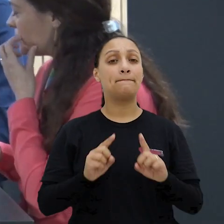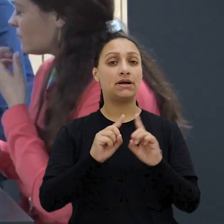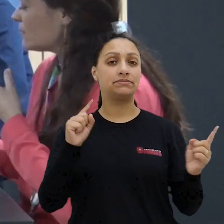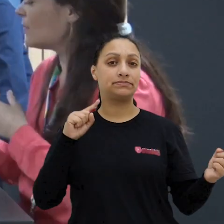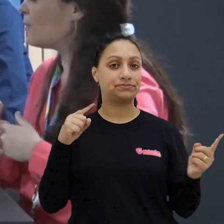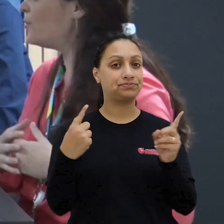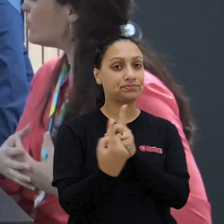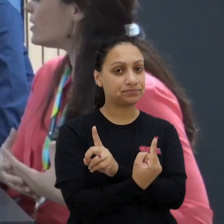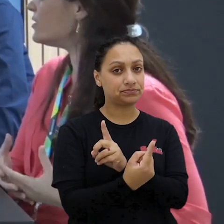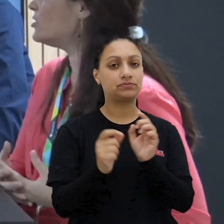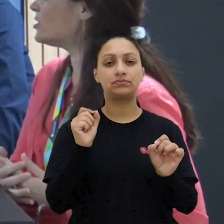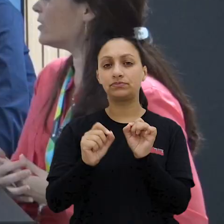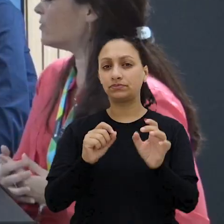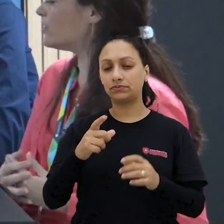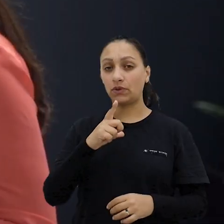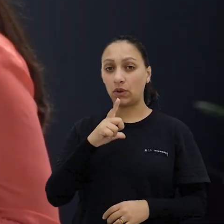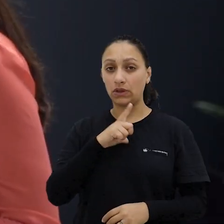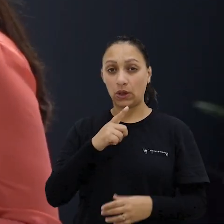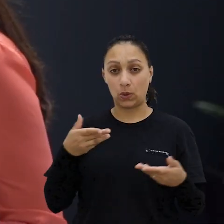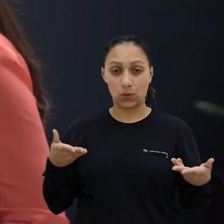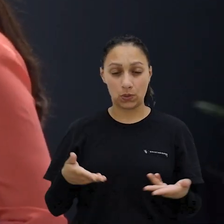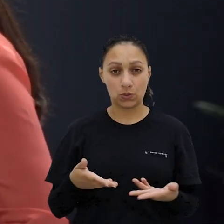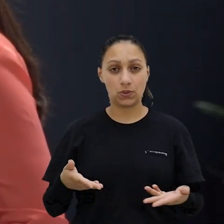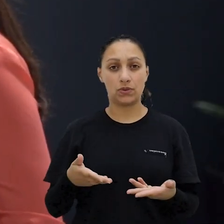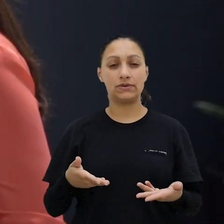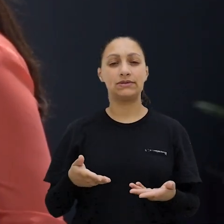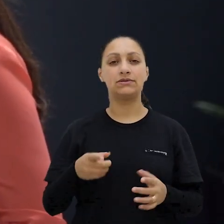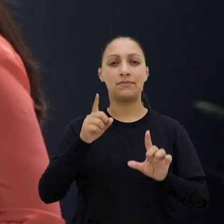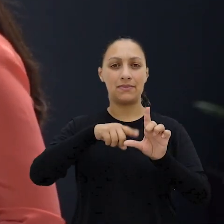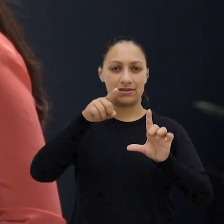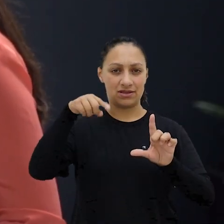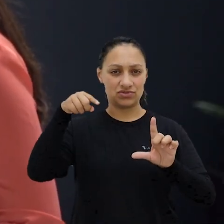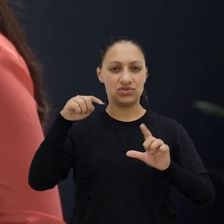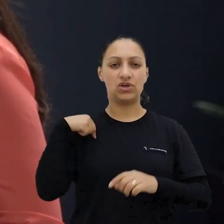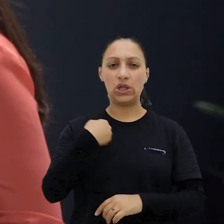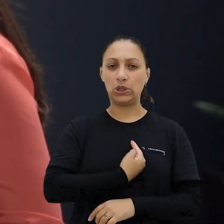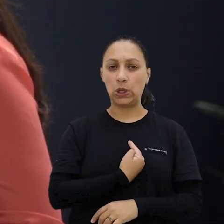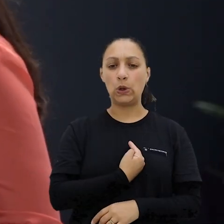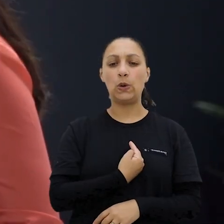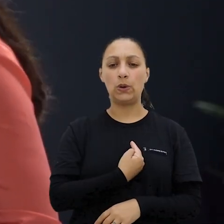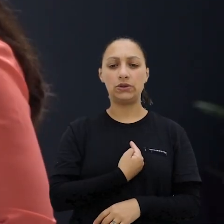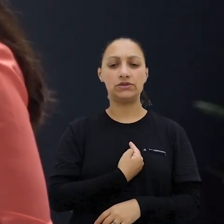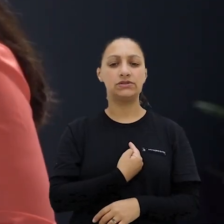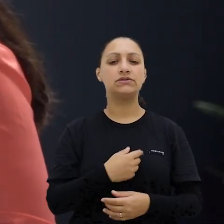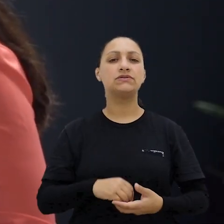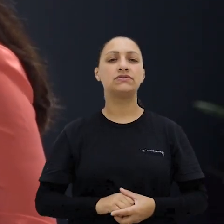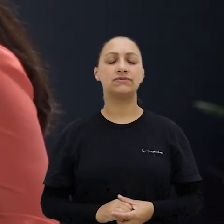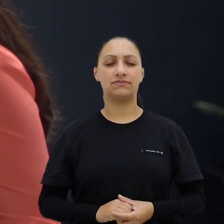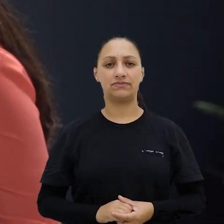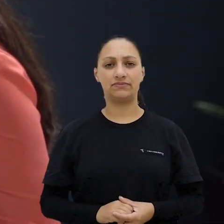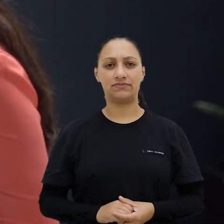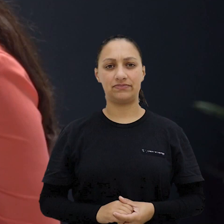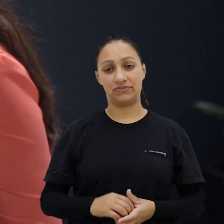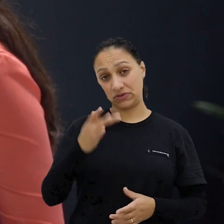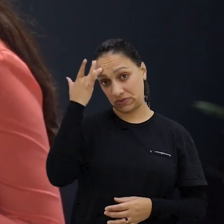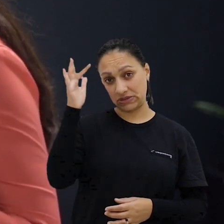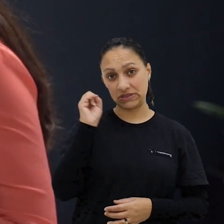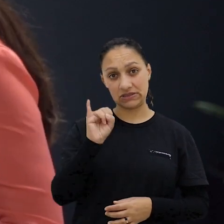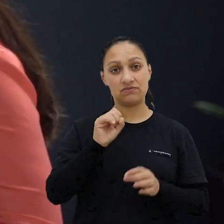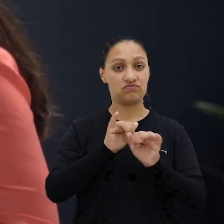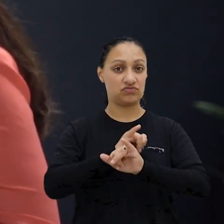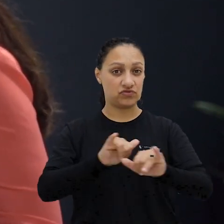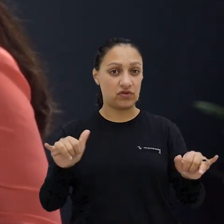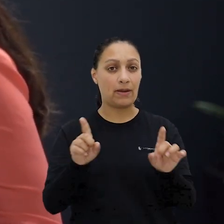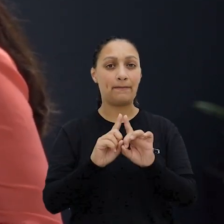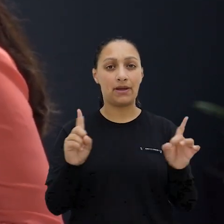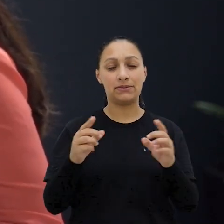ao contrário, porque o que a gente tem hoje? Assim, até uma estatística nossa, que eu não sei nem se a gente vai divulgar, assim, mas